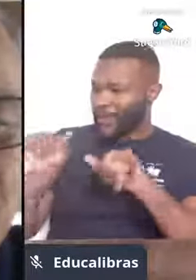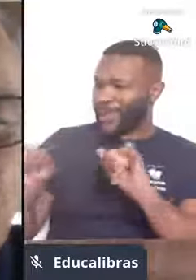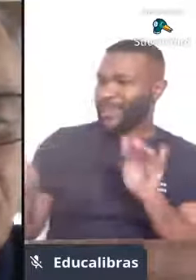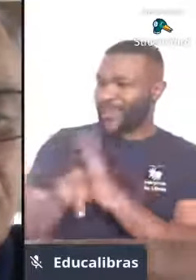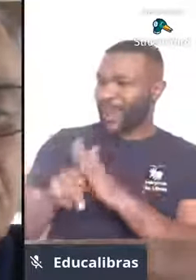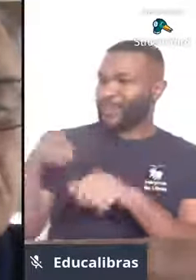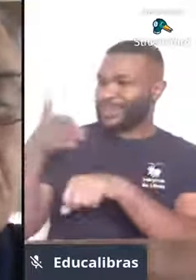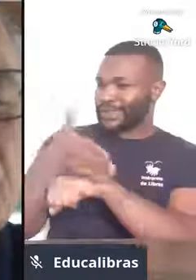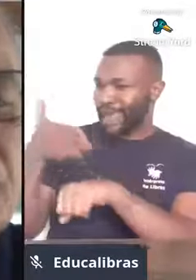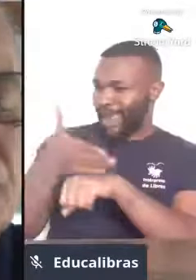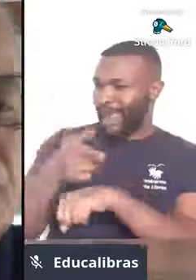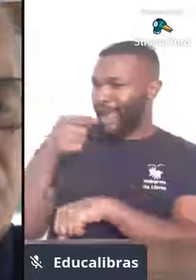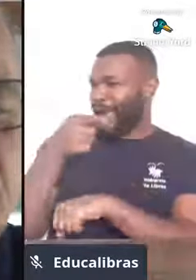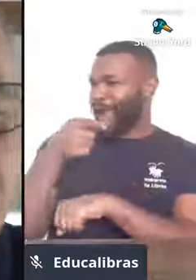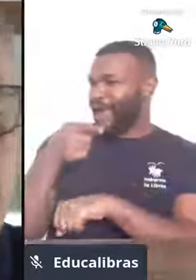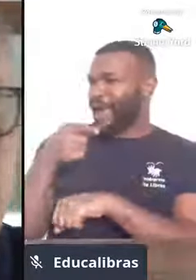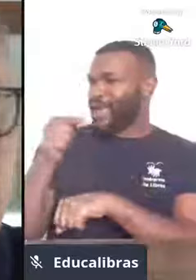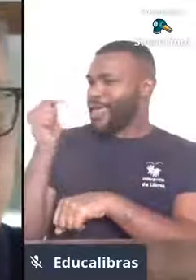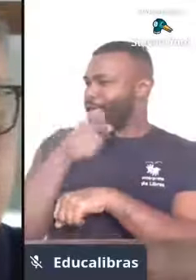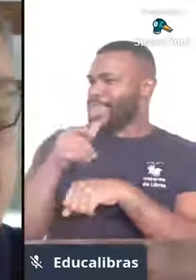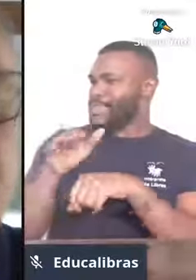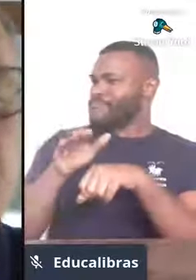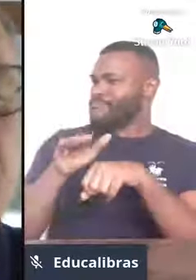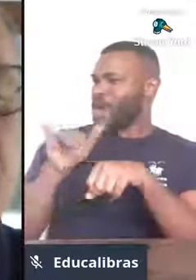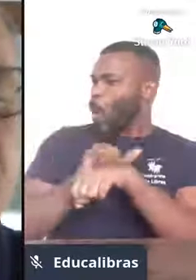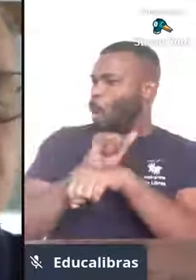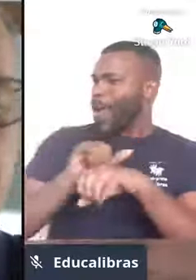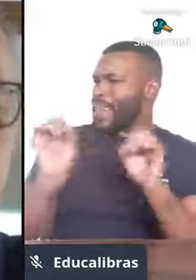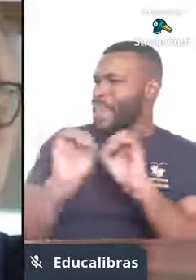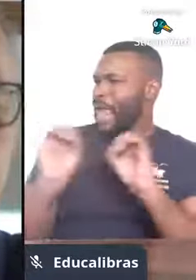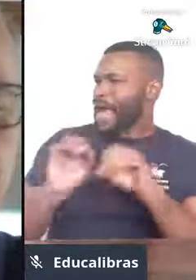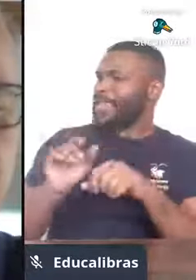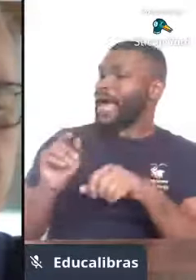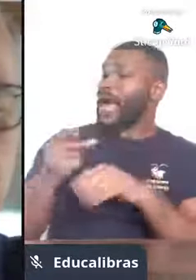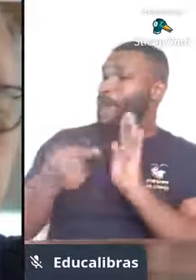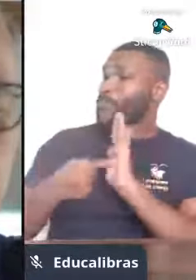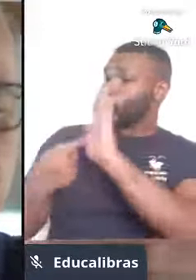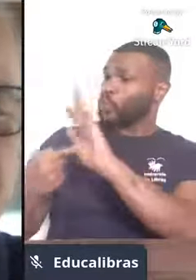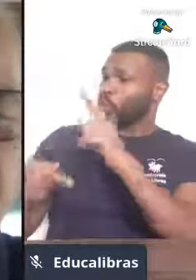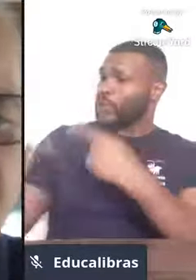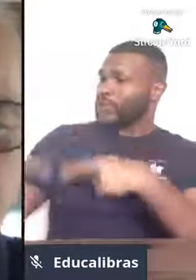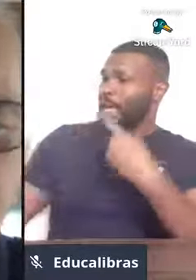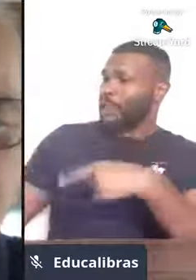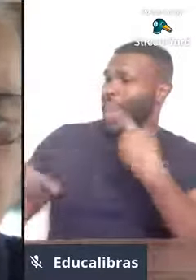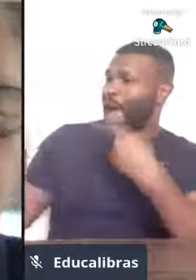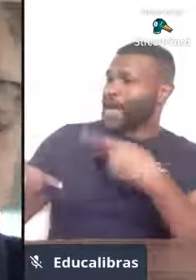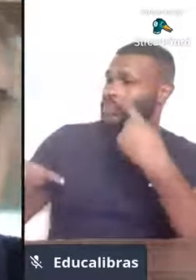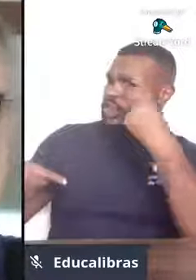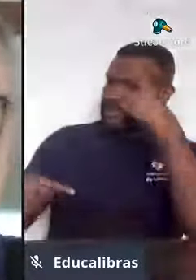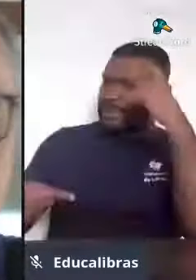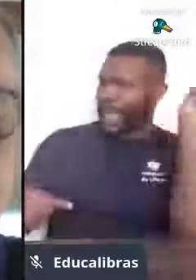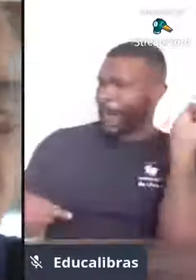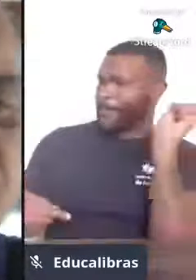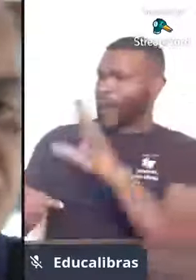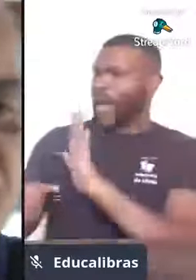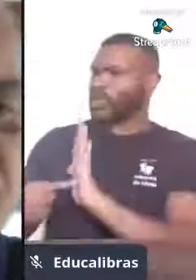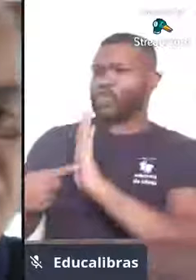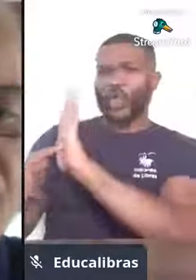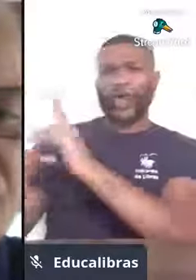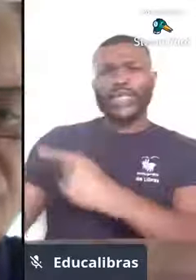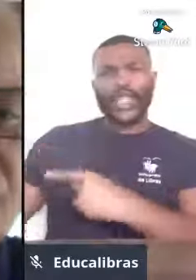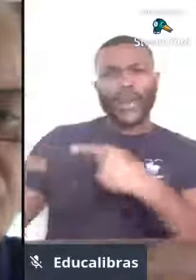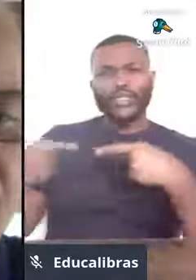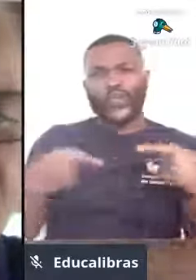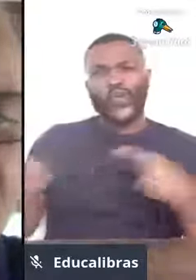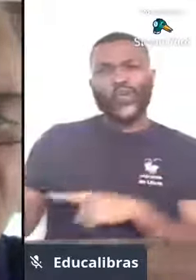ter articulado com ninguém, falou isso no debate, ou seja, jogou essa ideia no debate com a Marta, né?